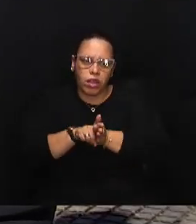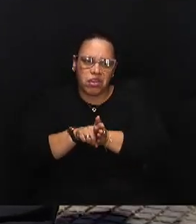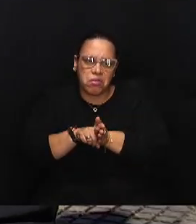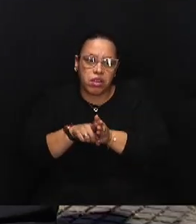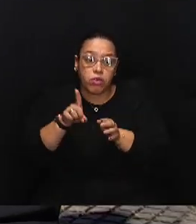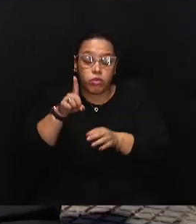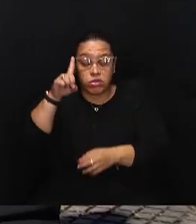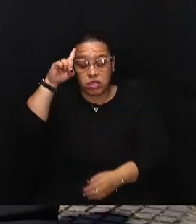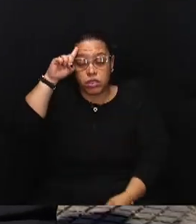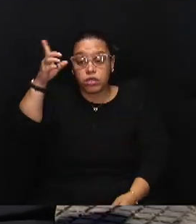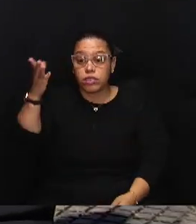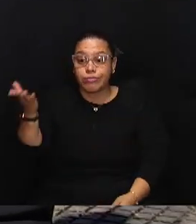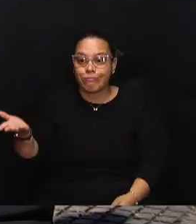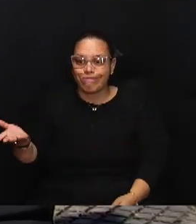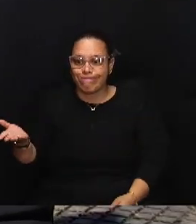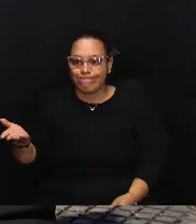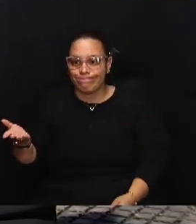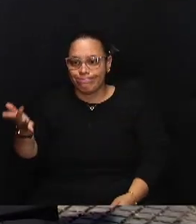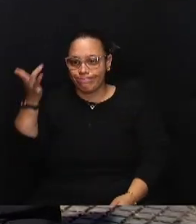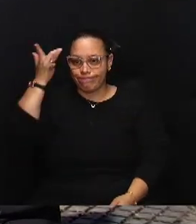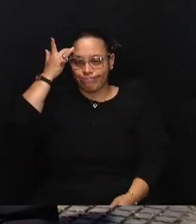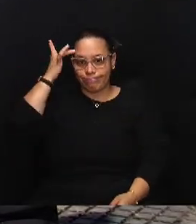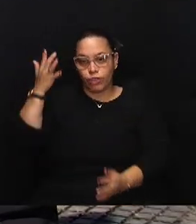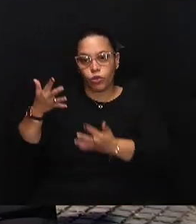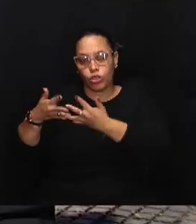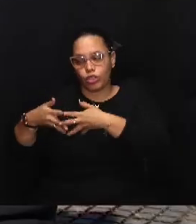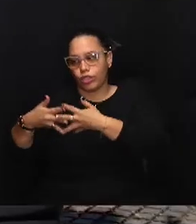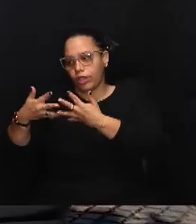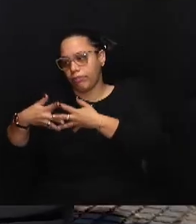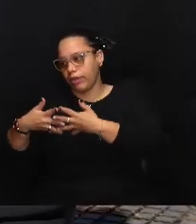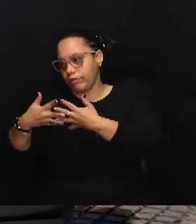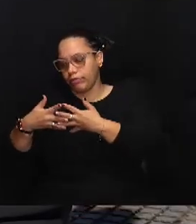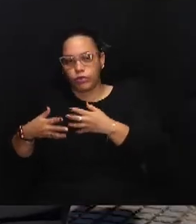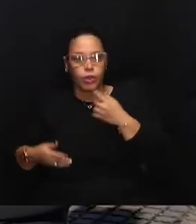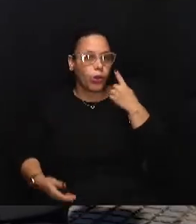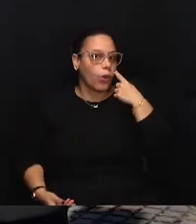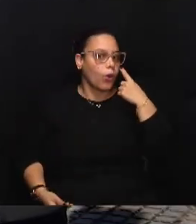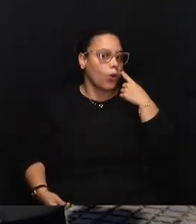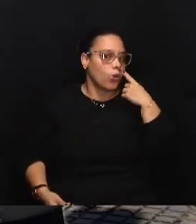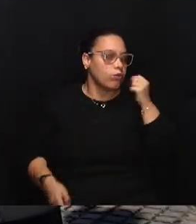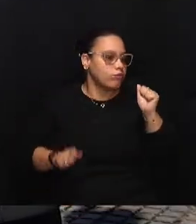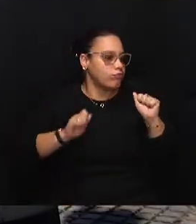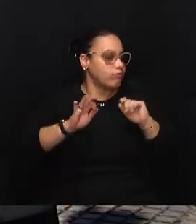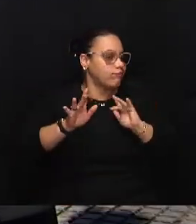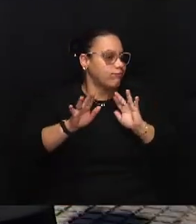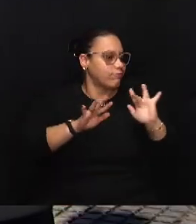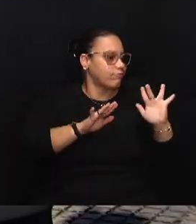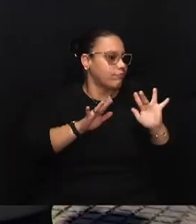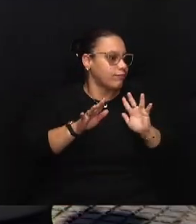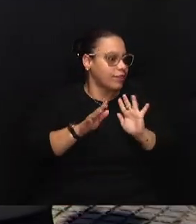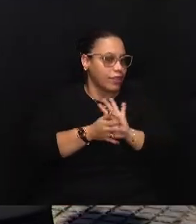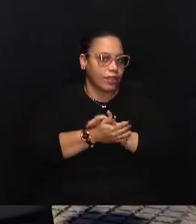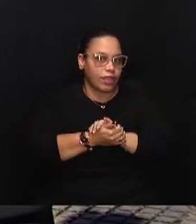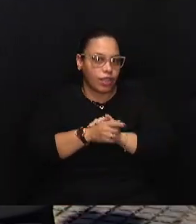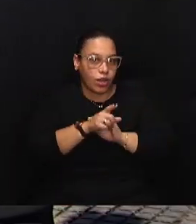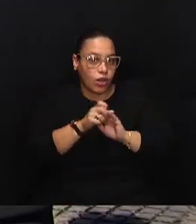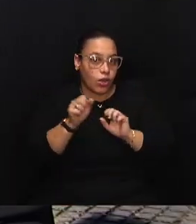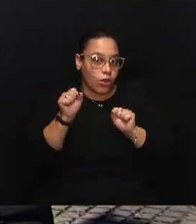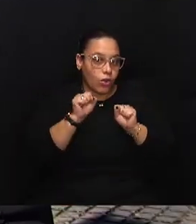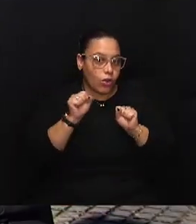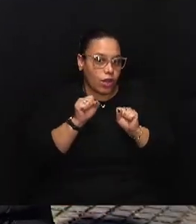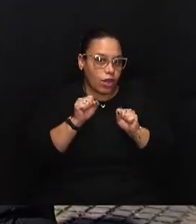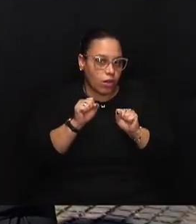de dia? Porque de dia eu acho que a gente atrapalha. Olha só, desmistificou, né? A gente ficou achando aqui que era uma obsessão